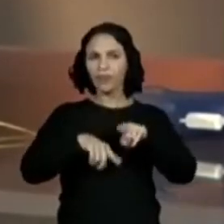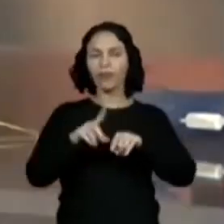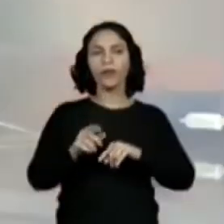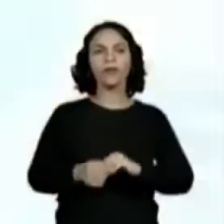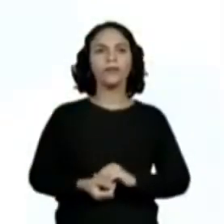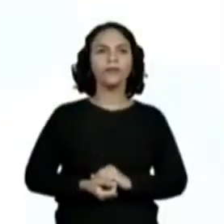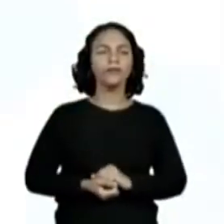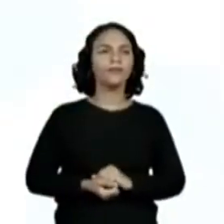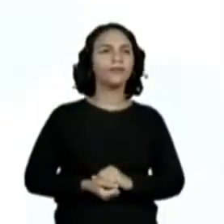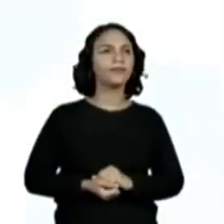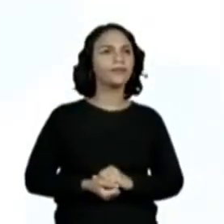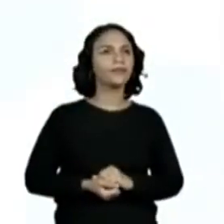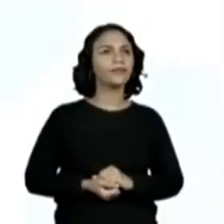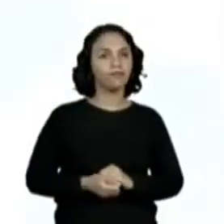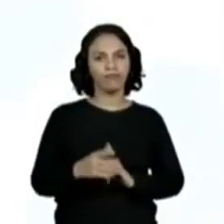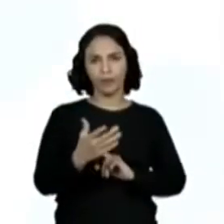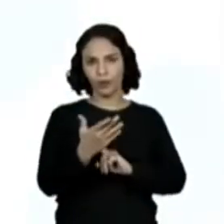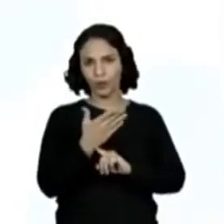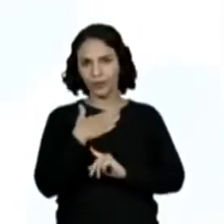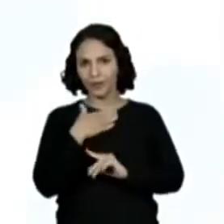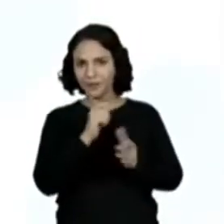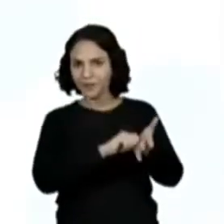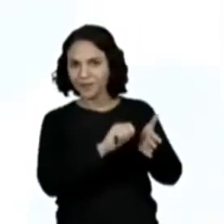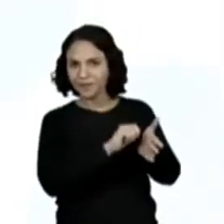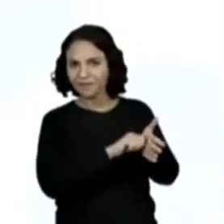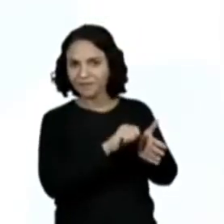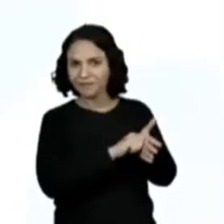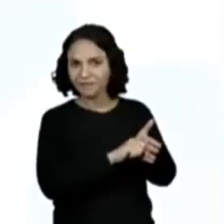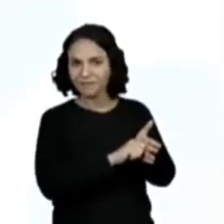na tela. Vocês comigo.